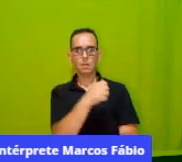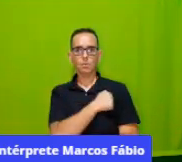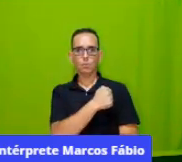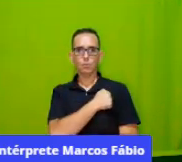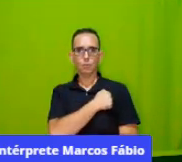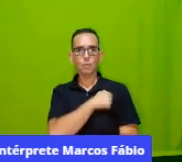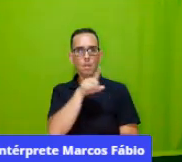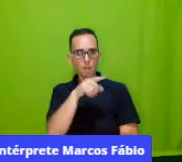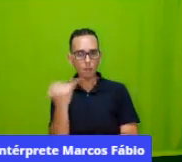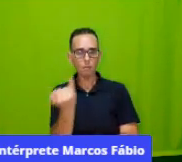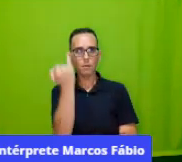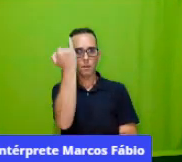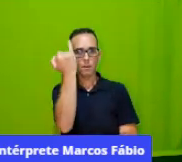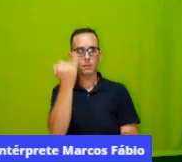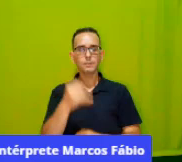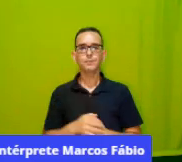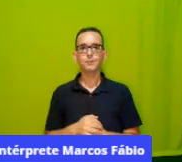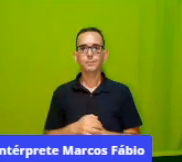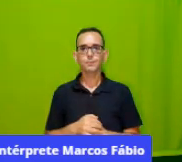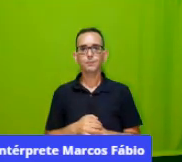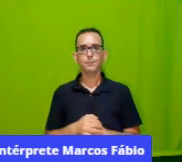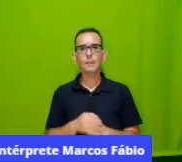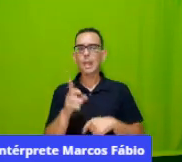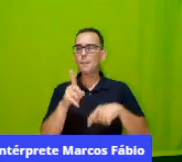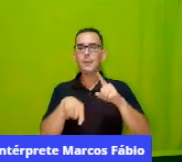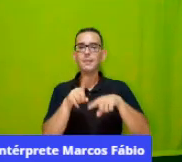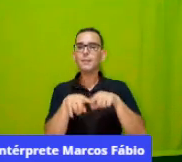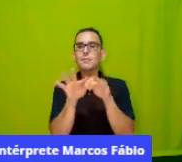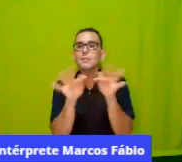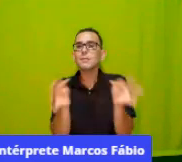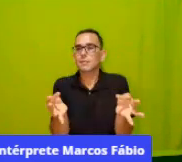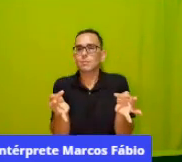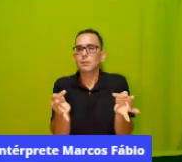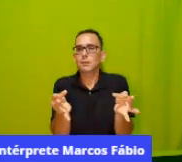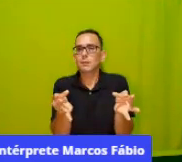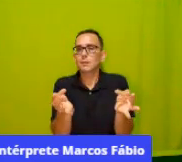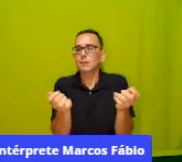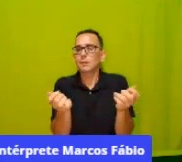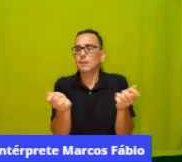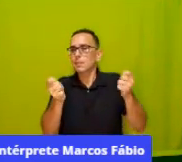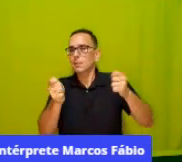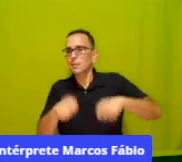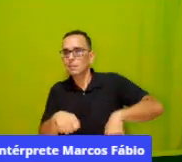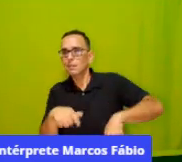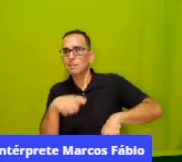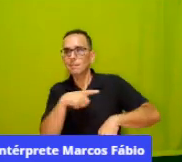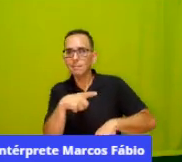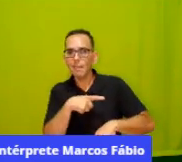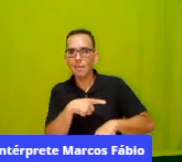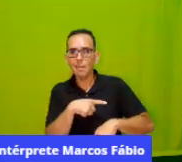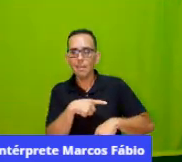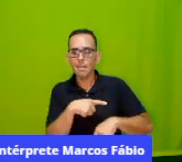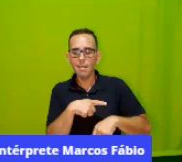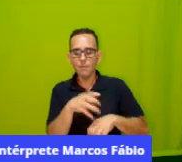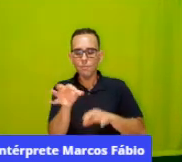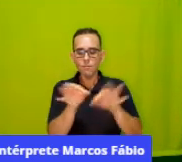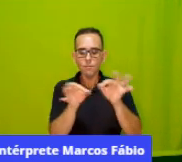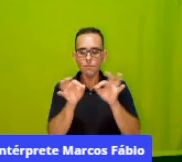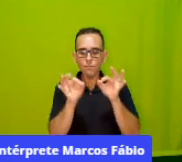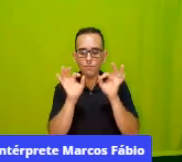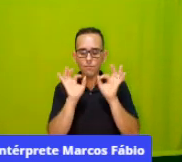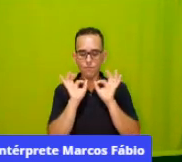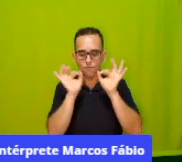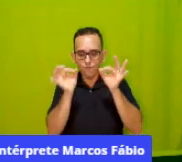do que a necessidade e a habilidade do estudante. É uma coisa que a gente reforça bastante, porque é muito importante. Esse aqui é um material simples,